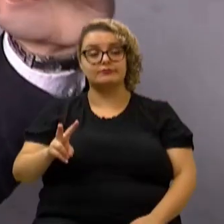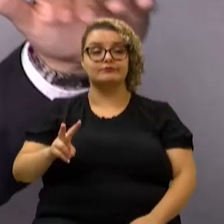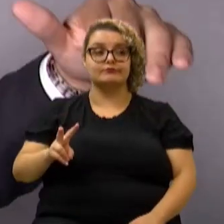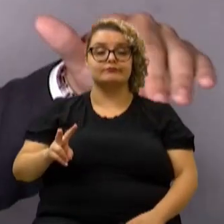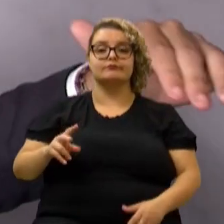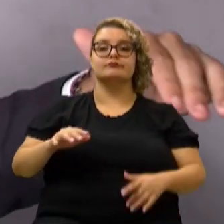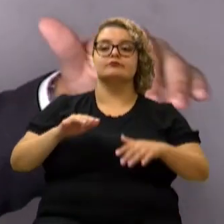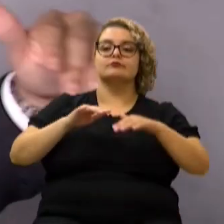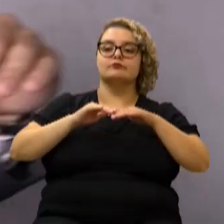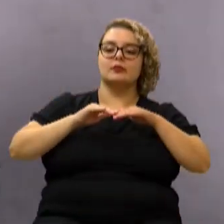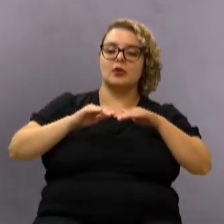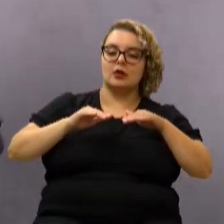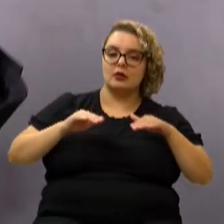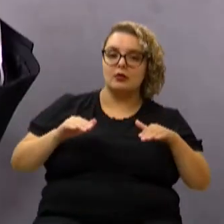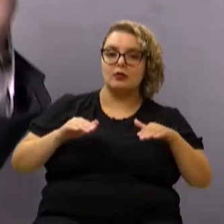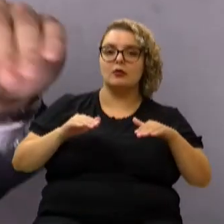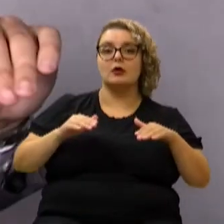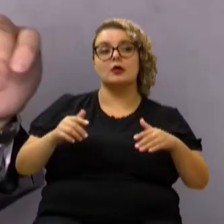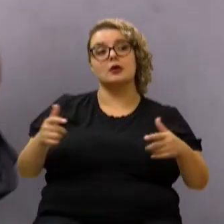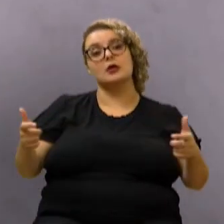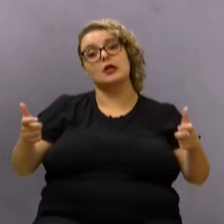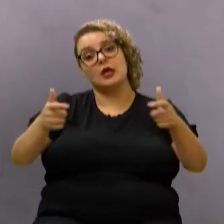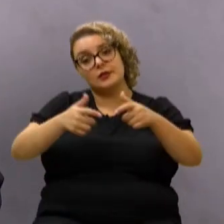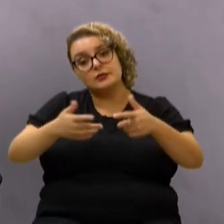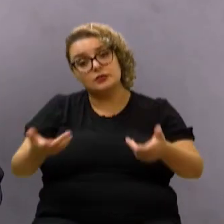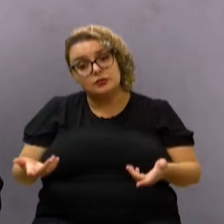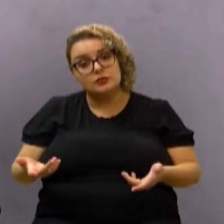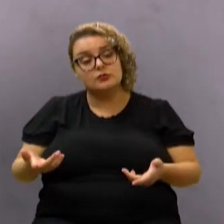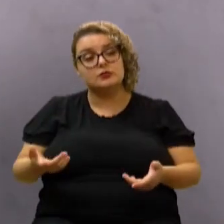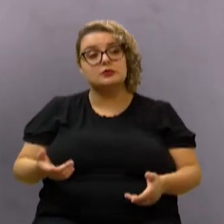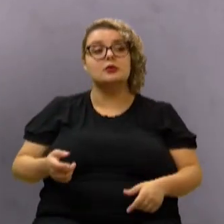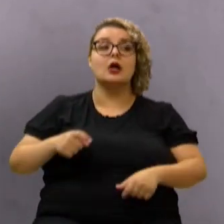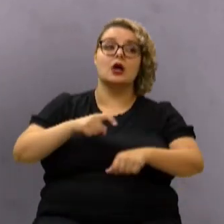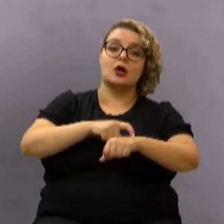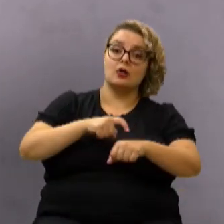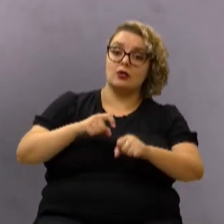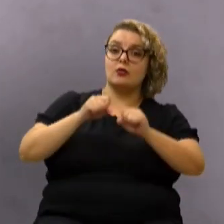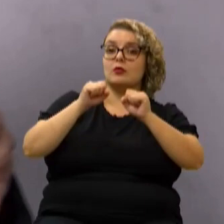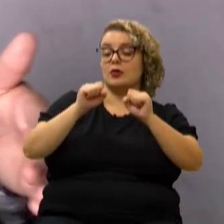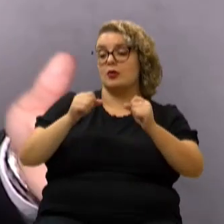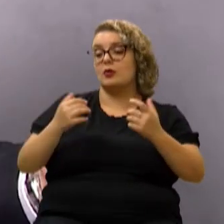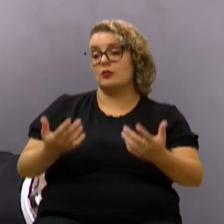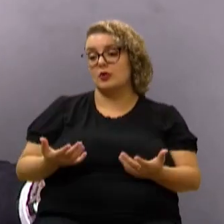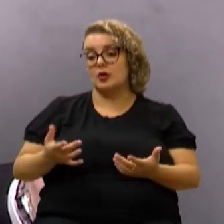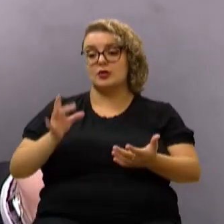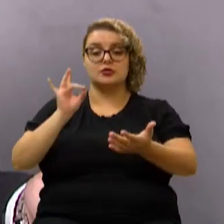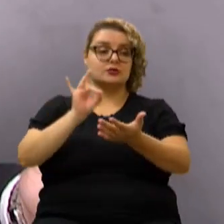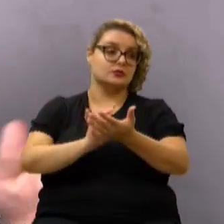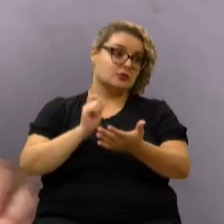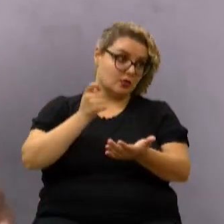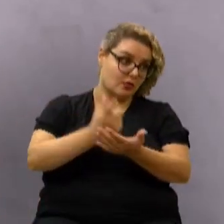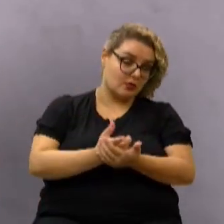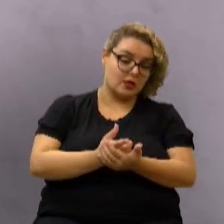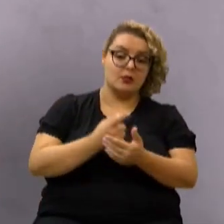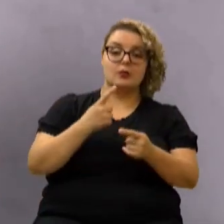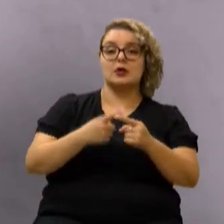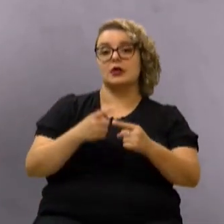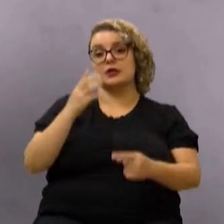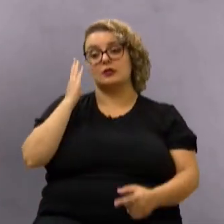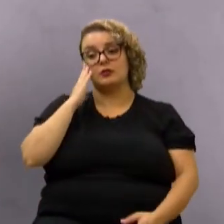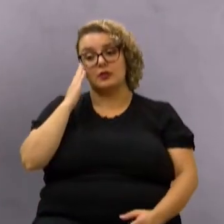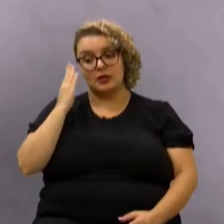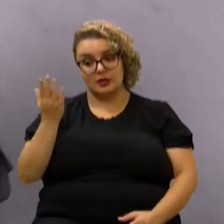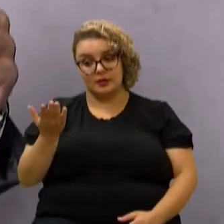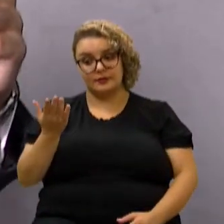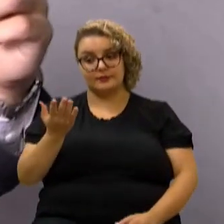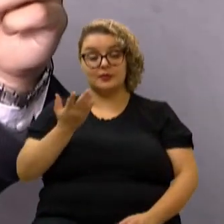gente já vê que o movimento se estabiliza ou até mesmo se reduz. Então é a hora de quem pode, de fato, fazer a compra,